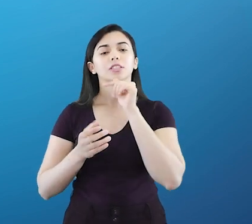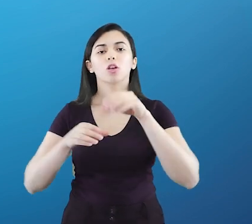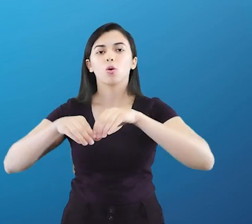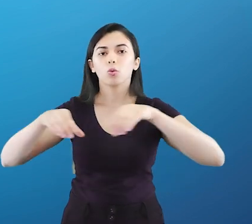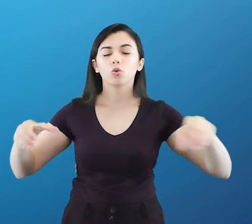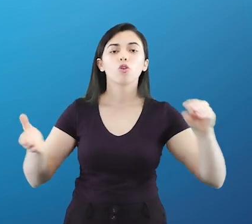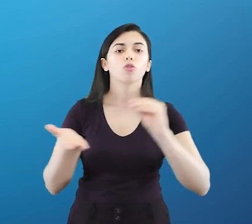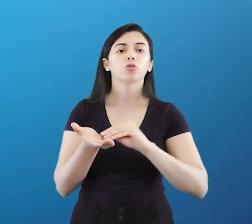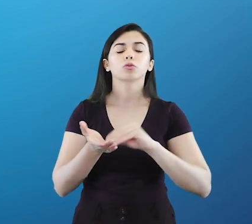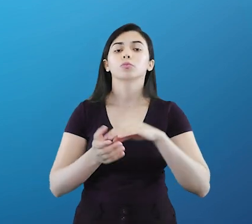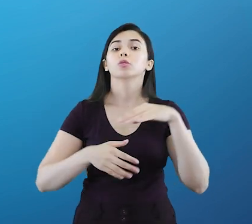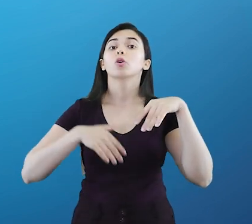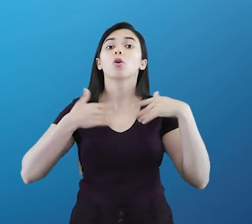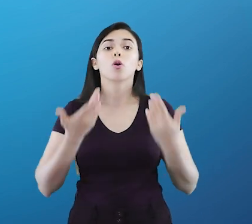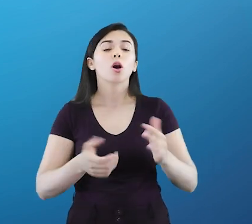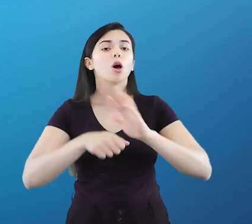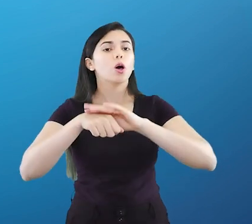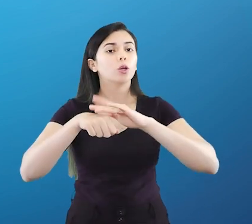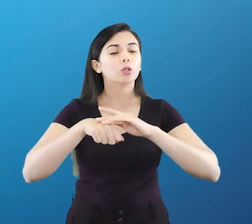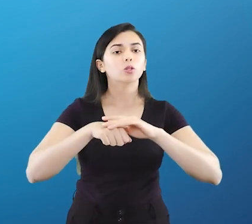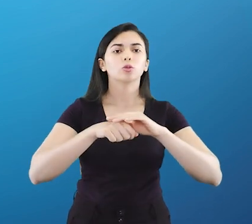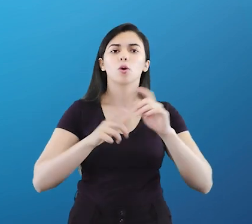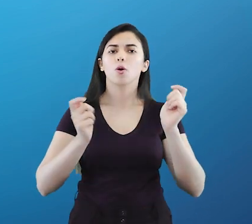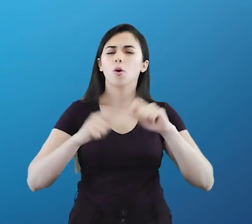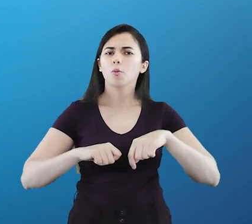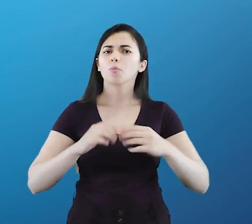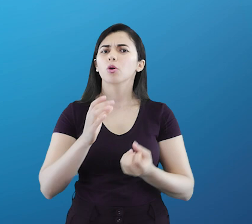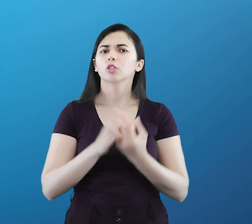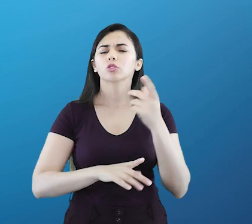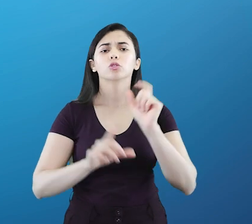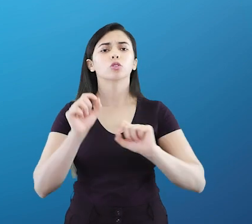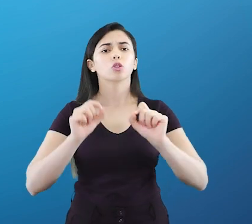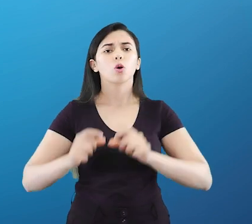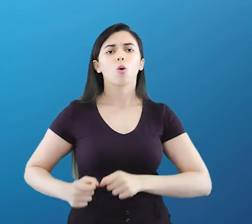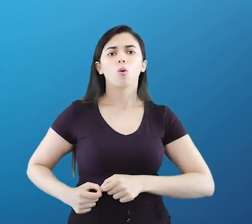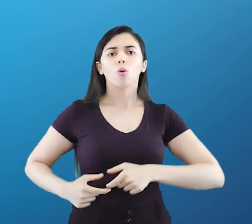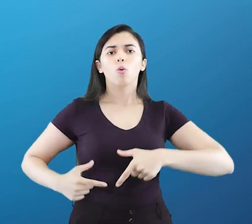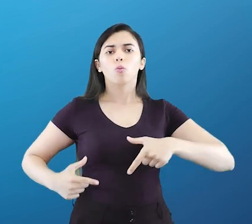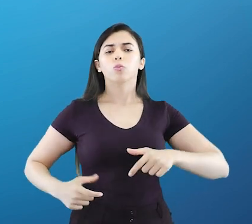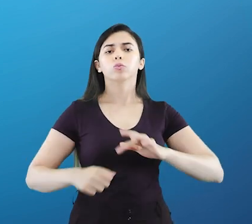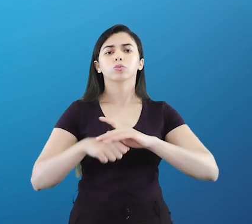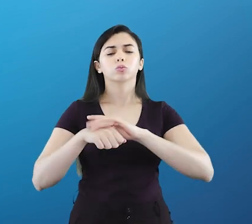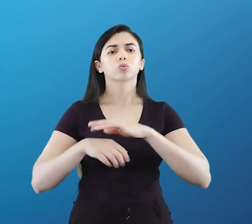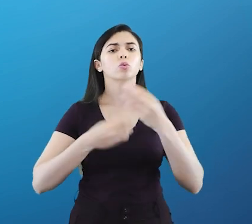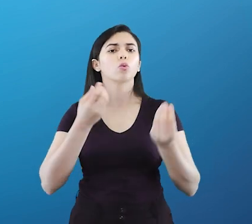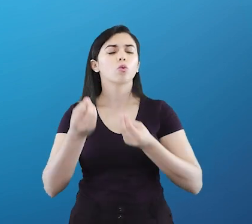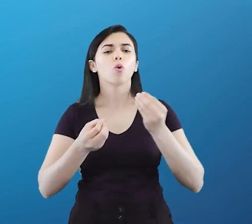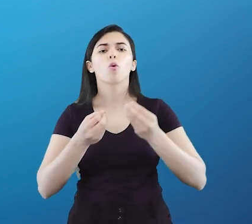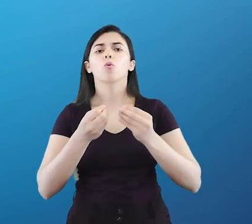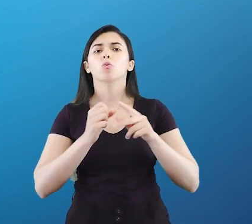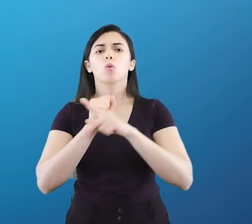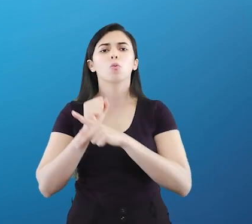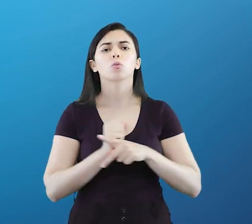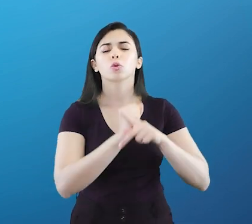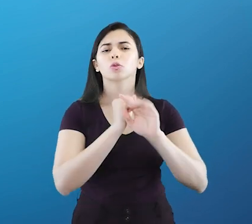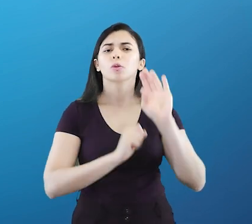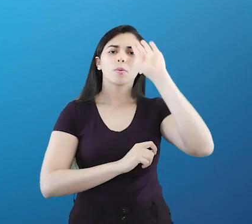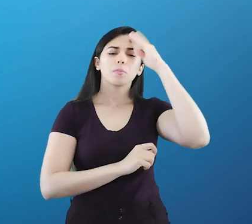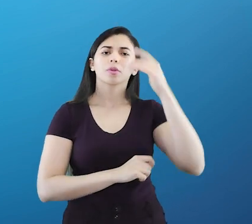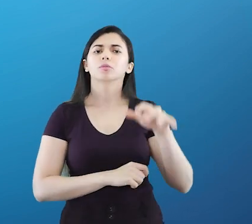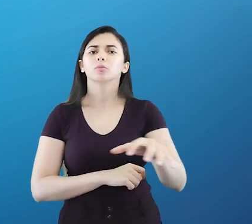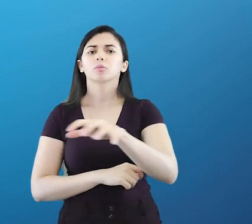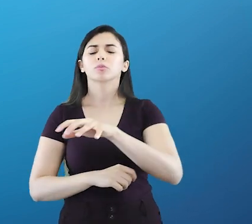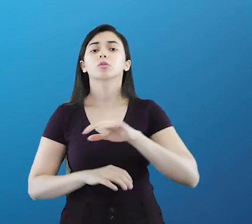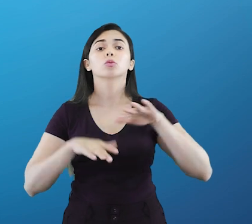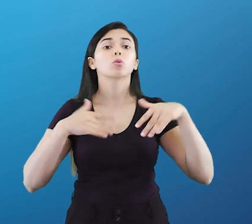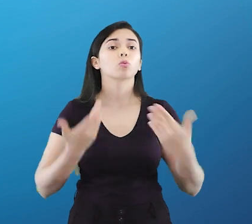gastrointestinal comum que pode surgir é a amebíase. Como a contaminação pelo protozoário ocorre principalmente nesses locais?